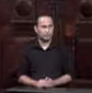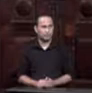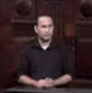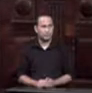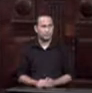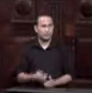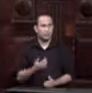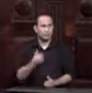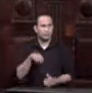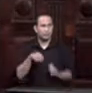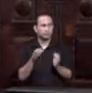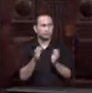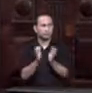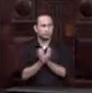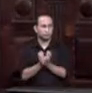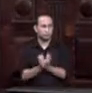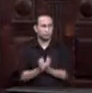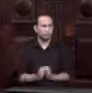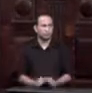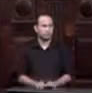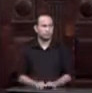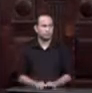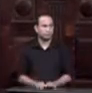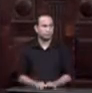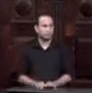Sou membro do Legislativo.